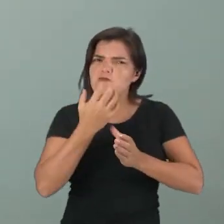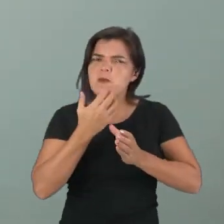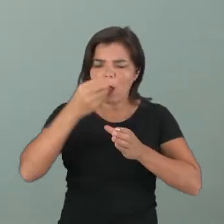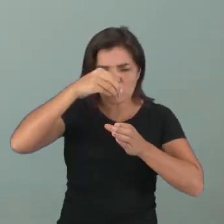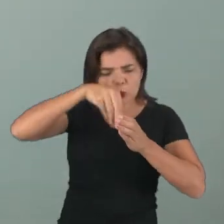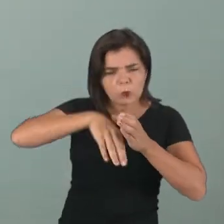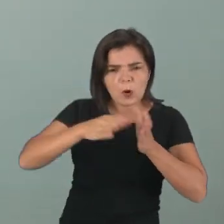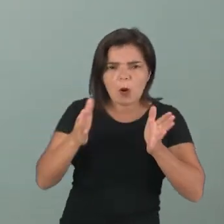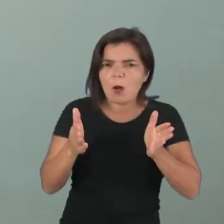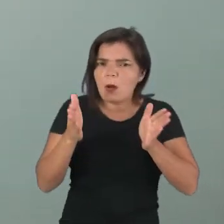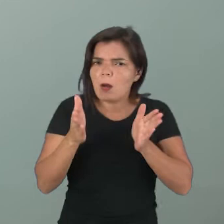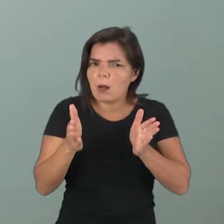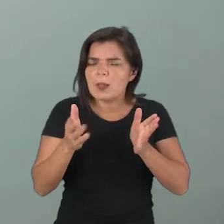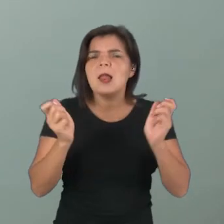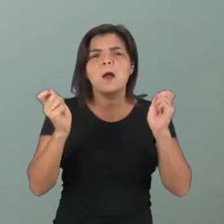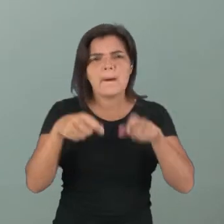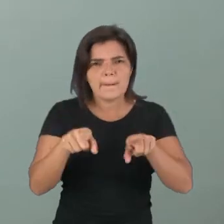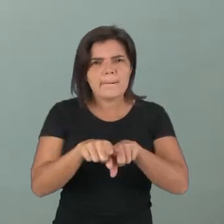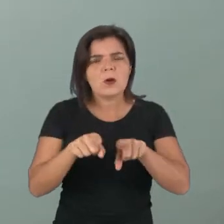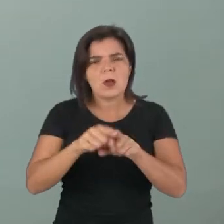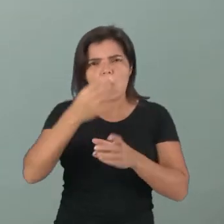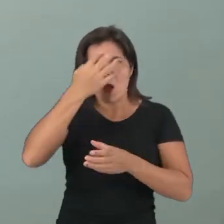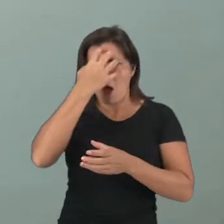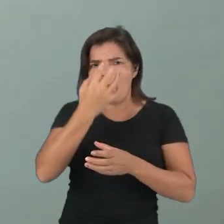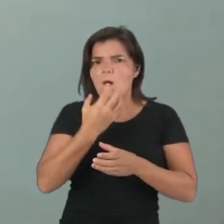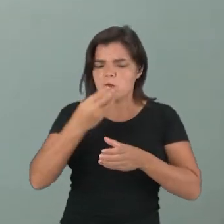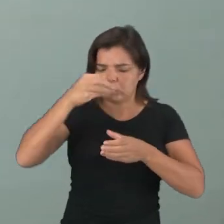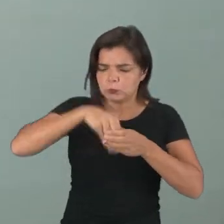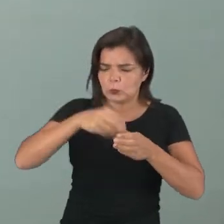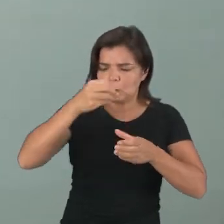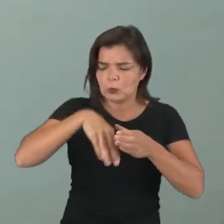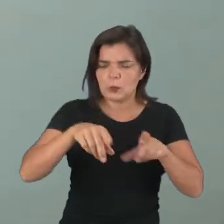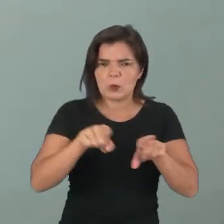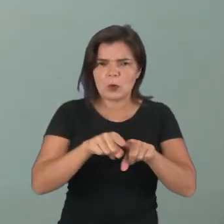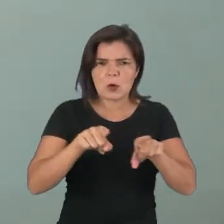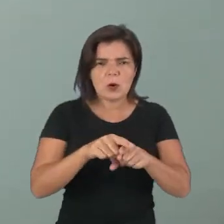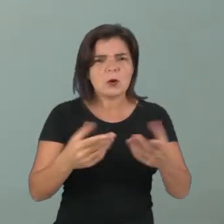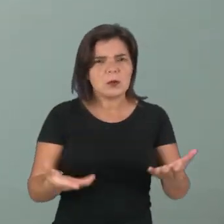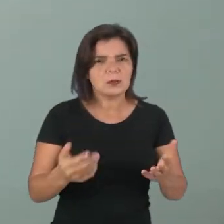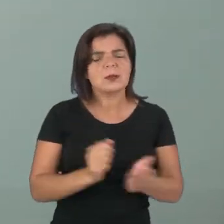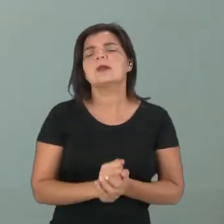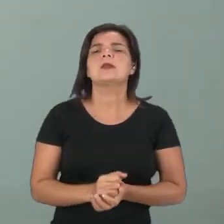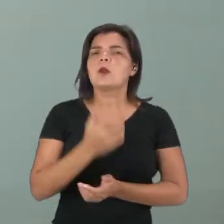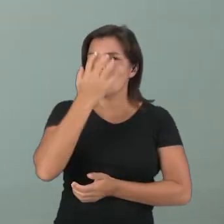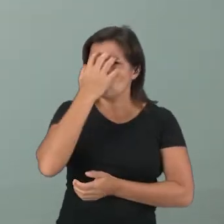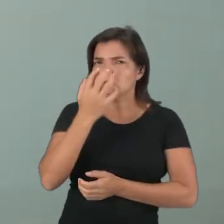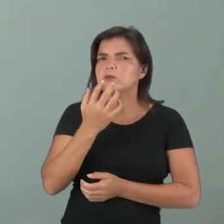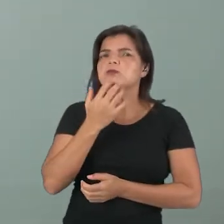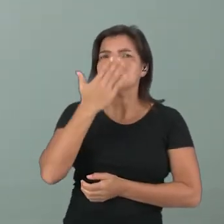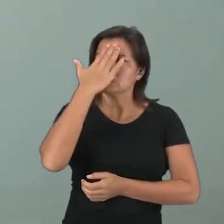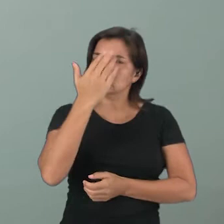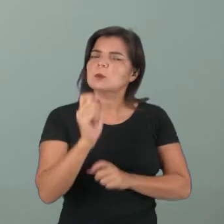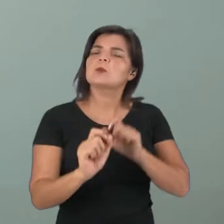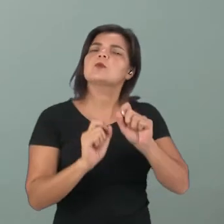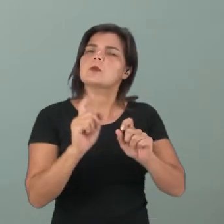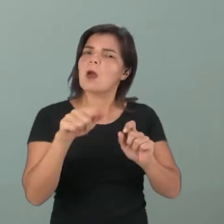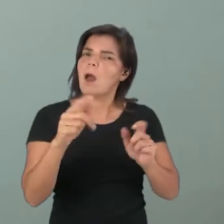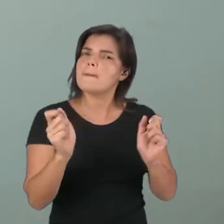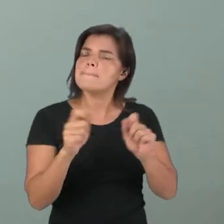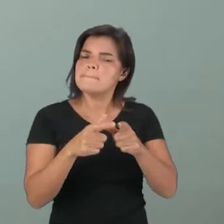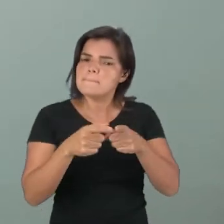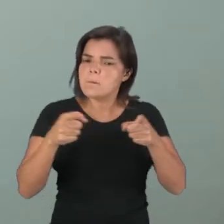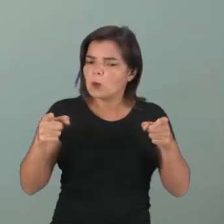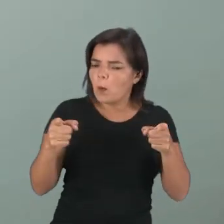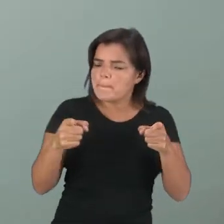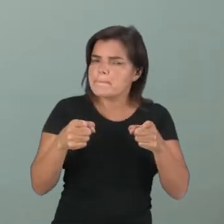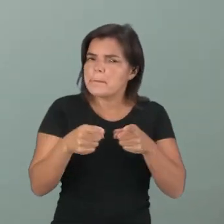uma caixa pequenina dessa. Será que eu posso pegar raiva e colocar aqui dentro e encher ela com raiva e saber se é pouca, se